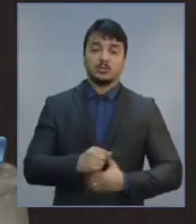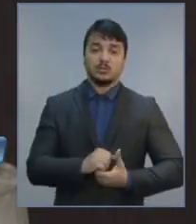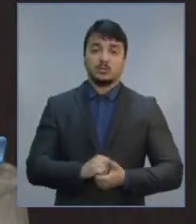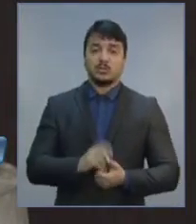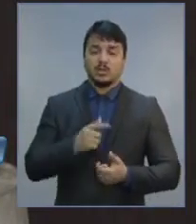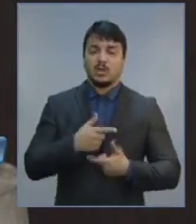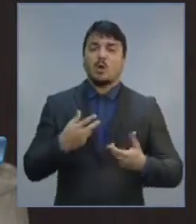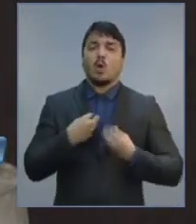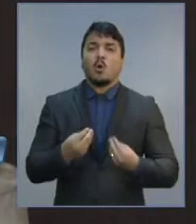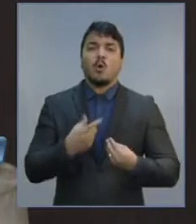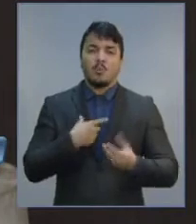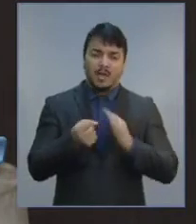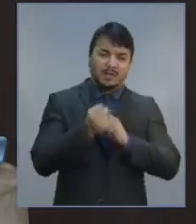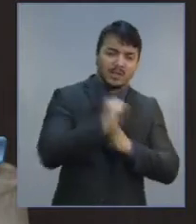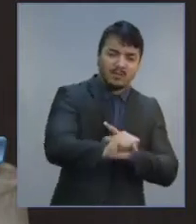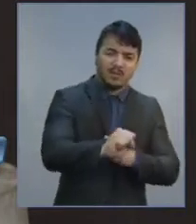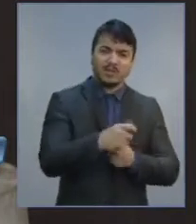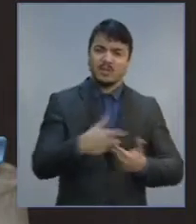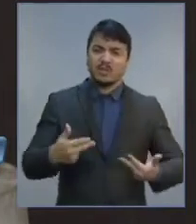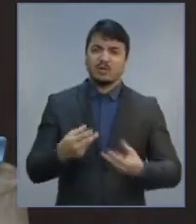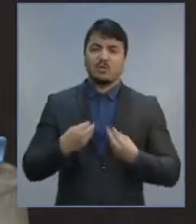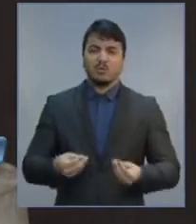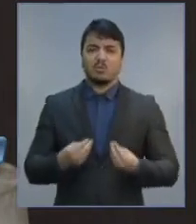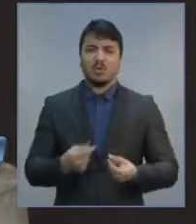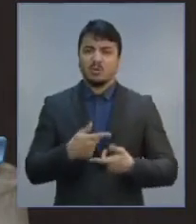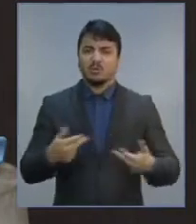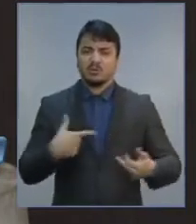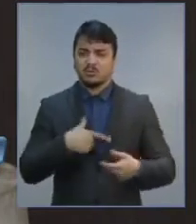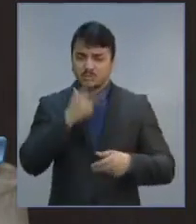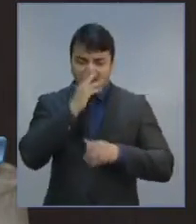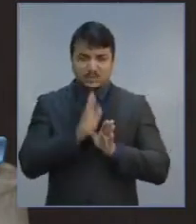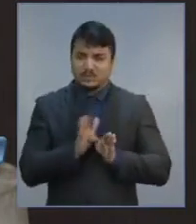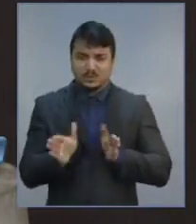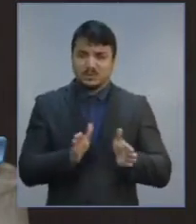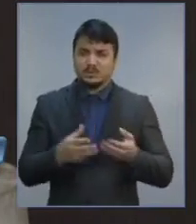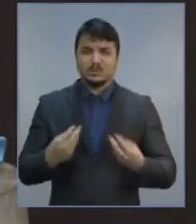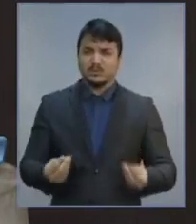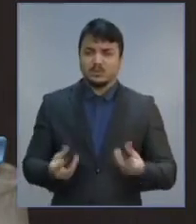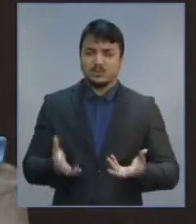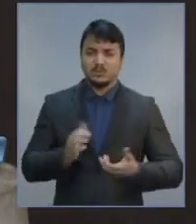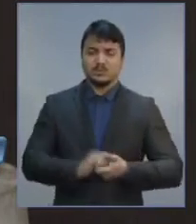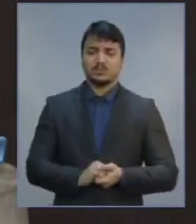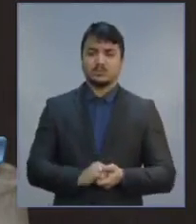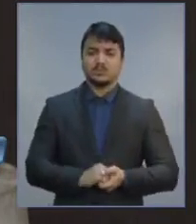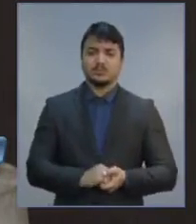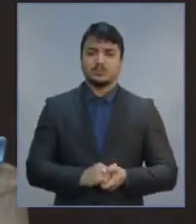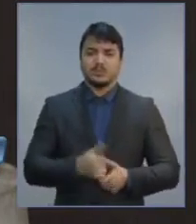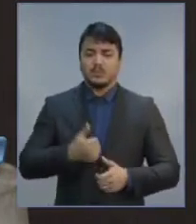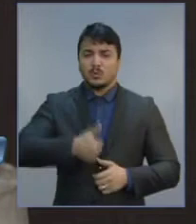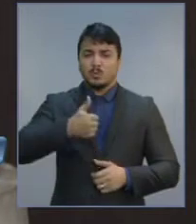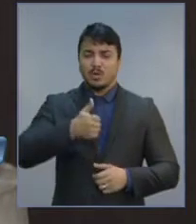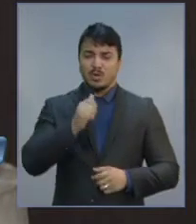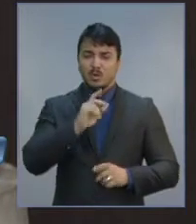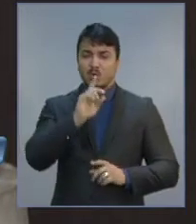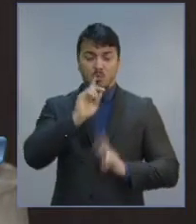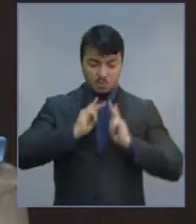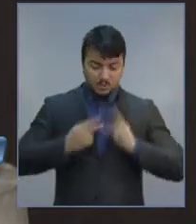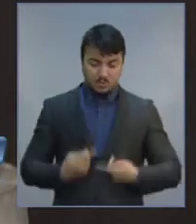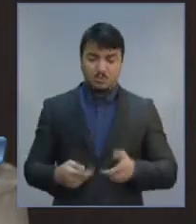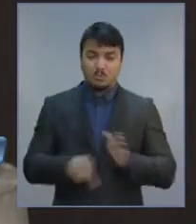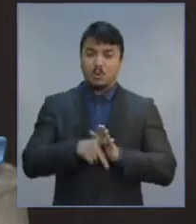de ter que defender algo com esse viés. Um primeiro-anista de direito